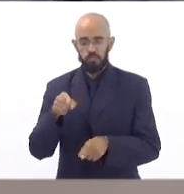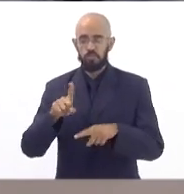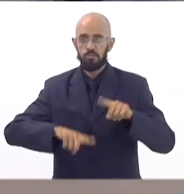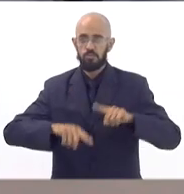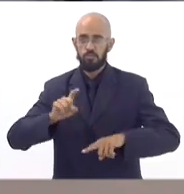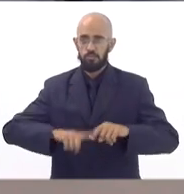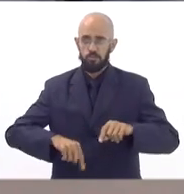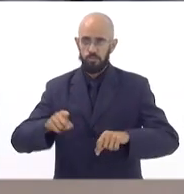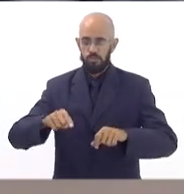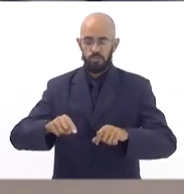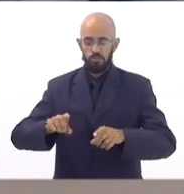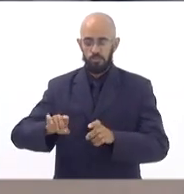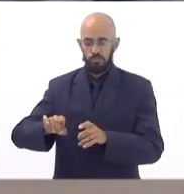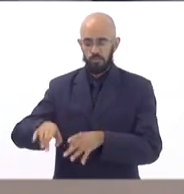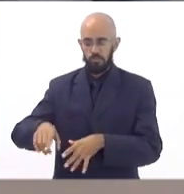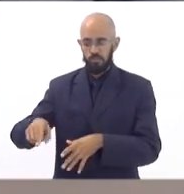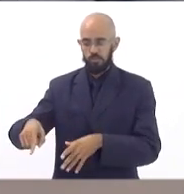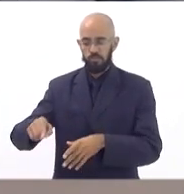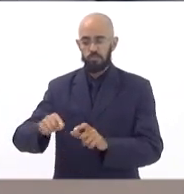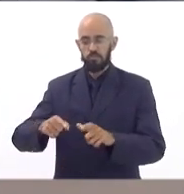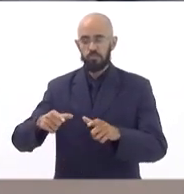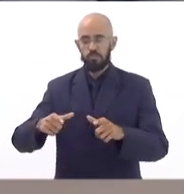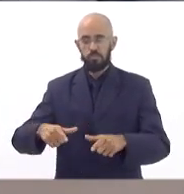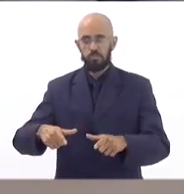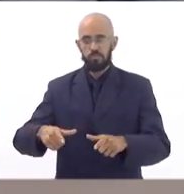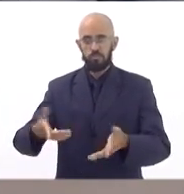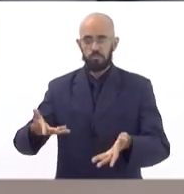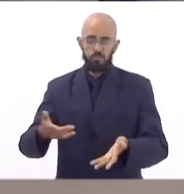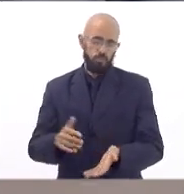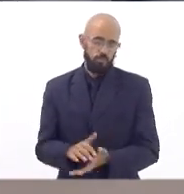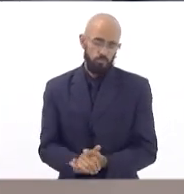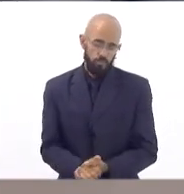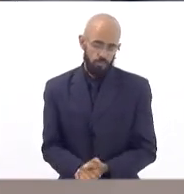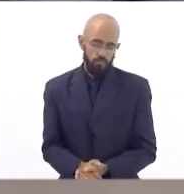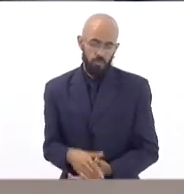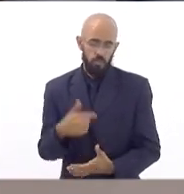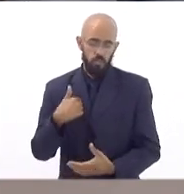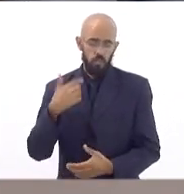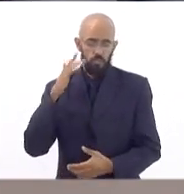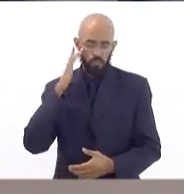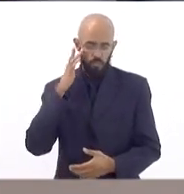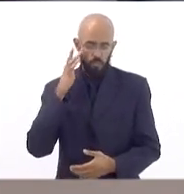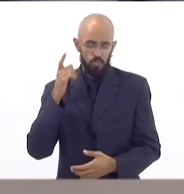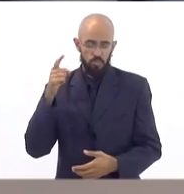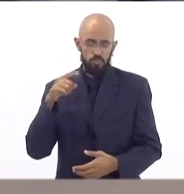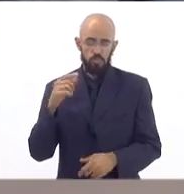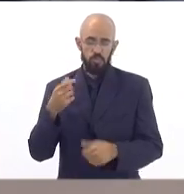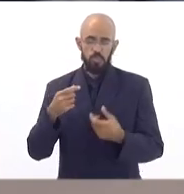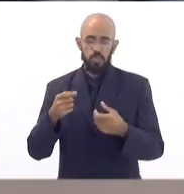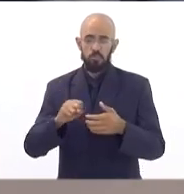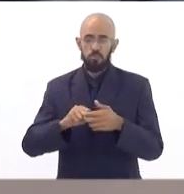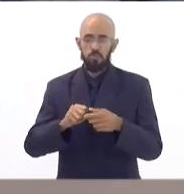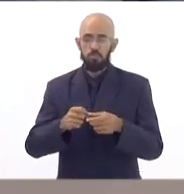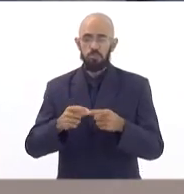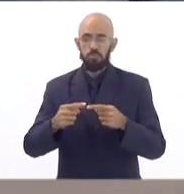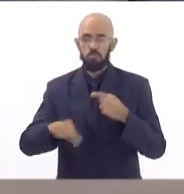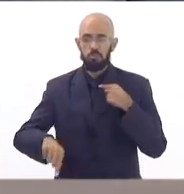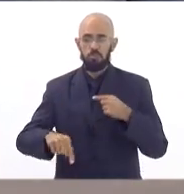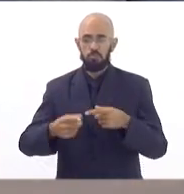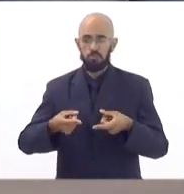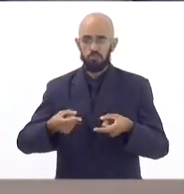é que ficam no no chão de Neve né Eu acho essa ideia da vedação do Comércio